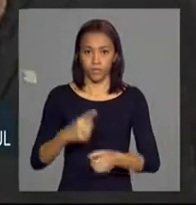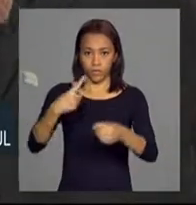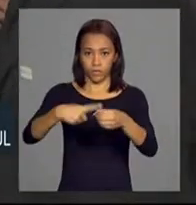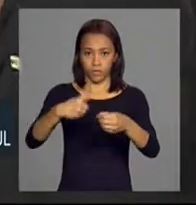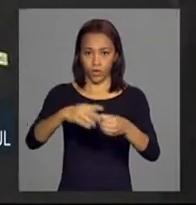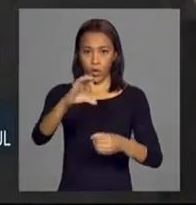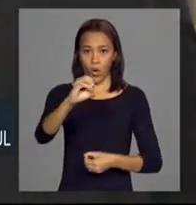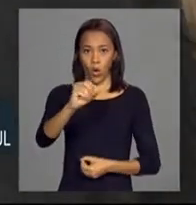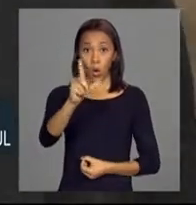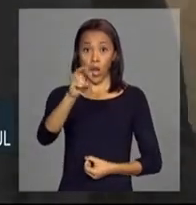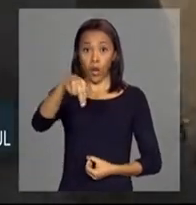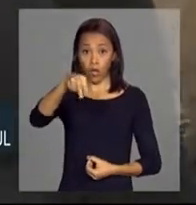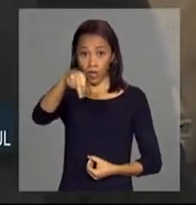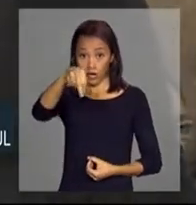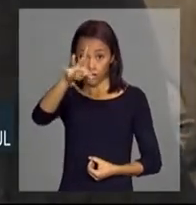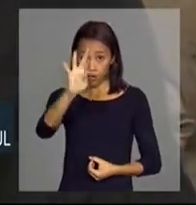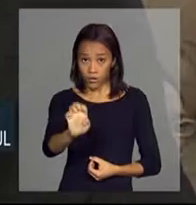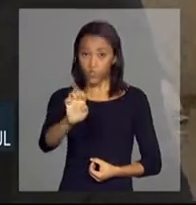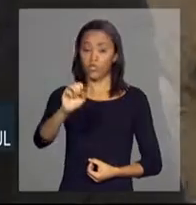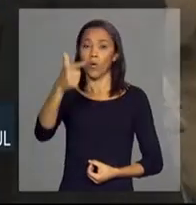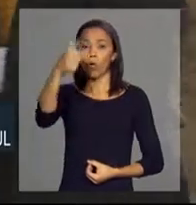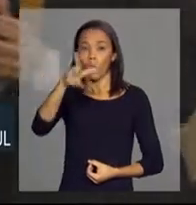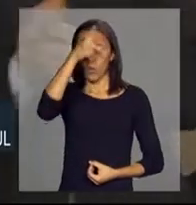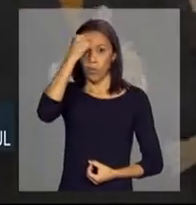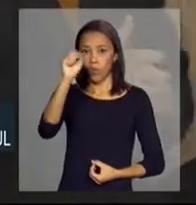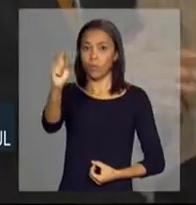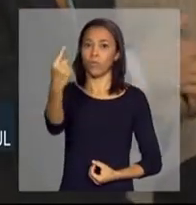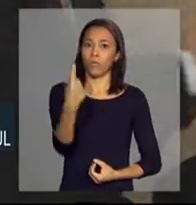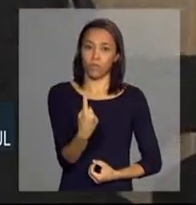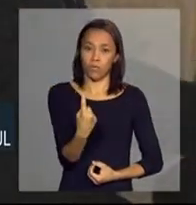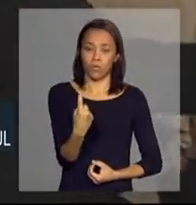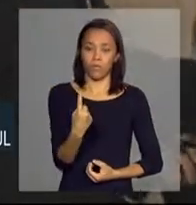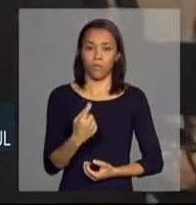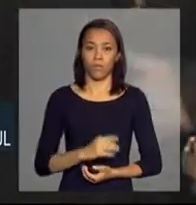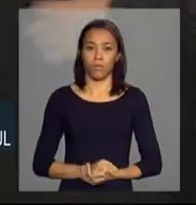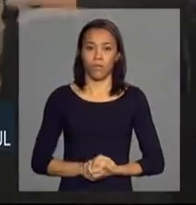Rolante, prefeito Ademir Gomes Gonçalves.